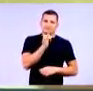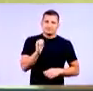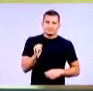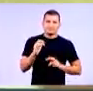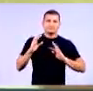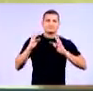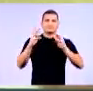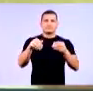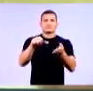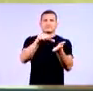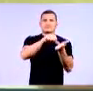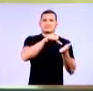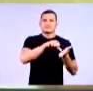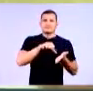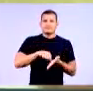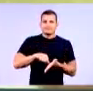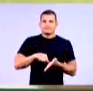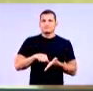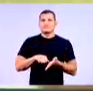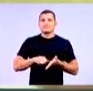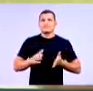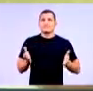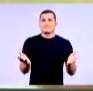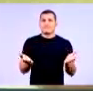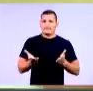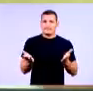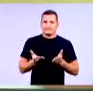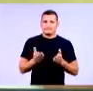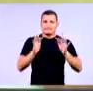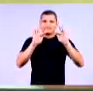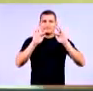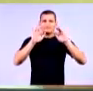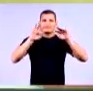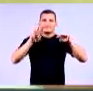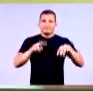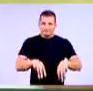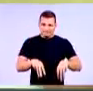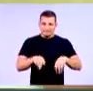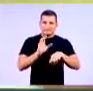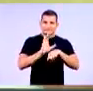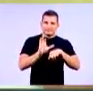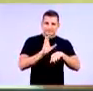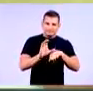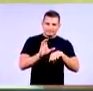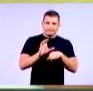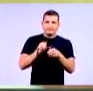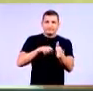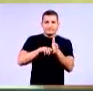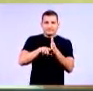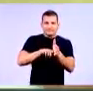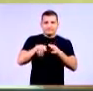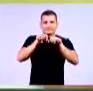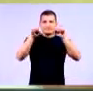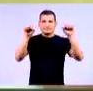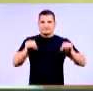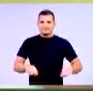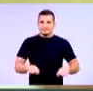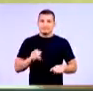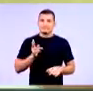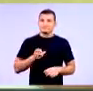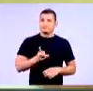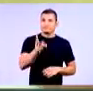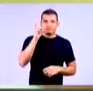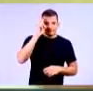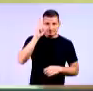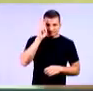todos os polos. E vamos aqui finalizar o nosso curso de análise de sistemas e sempre lembrando que